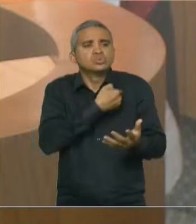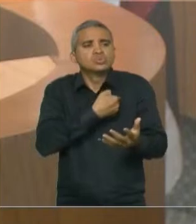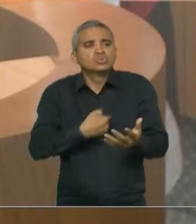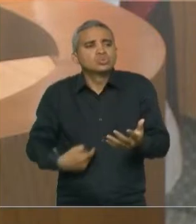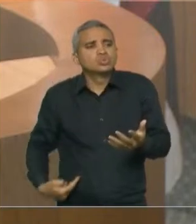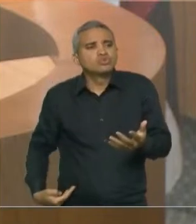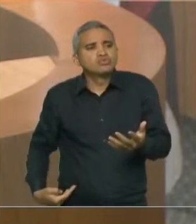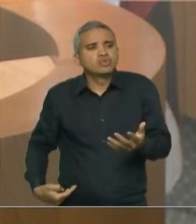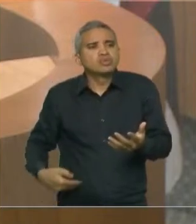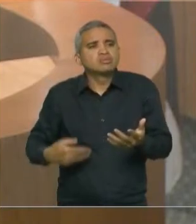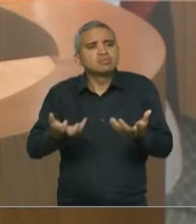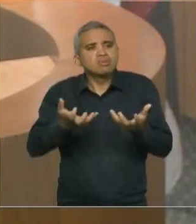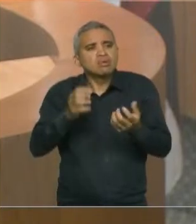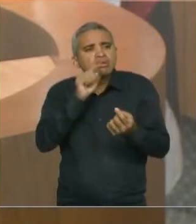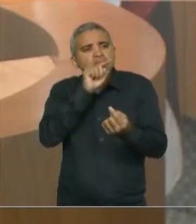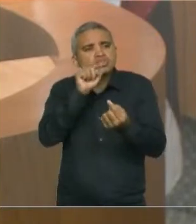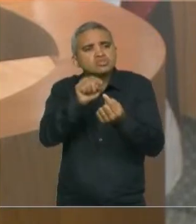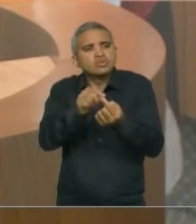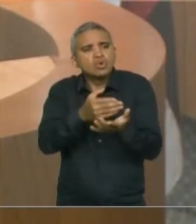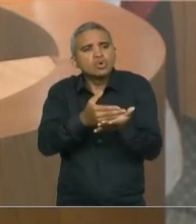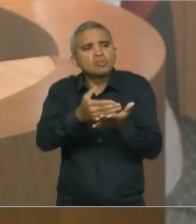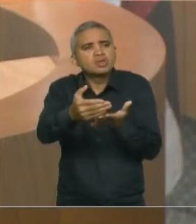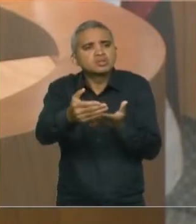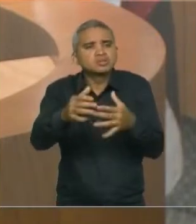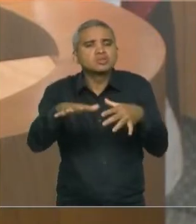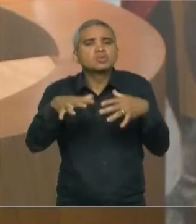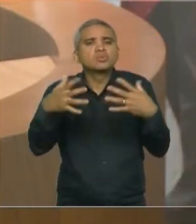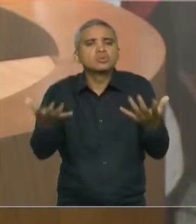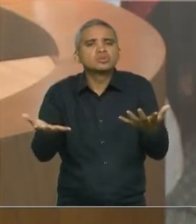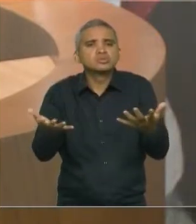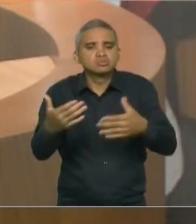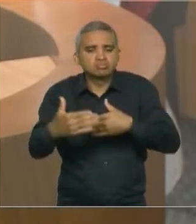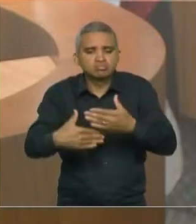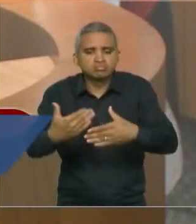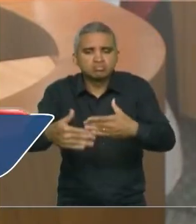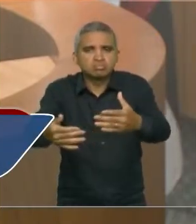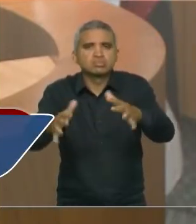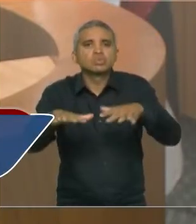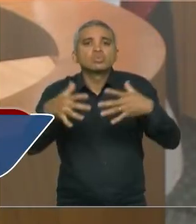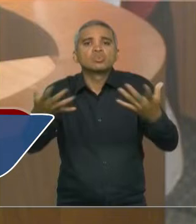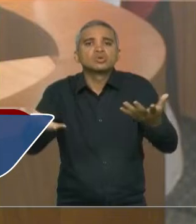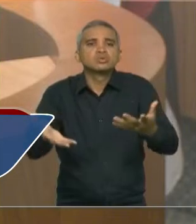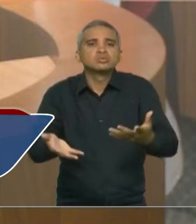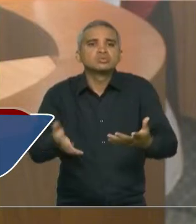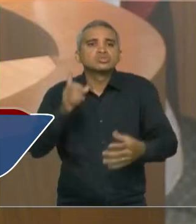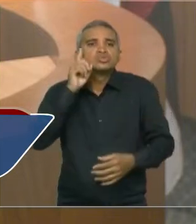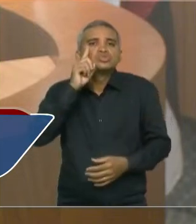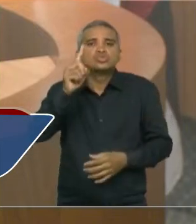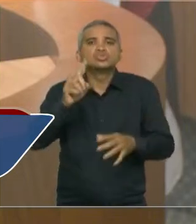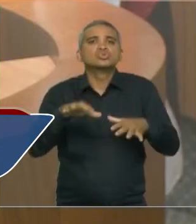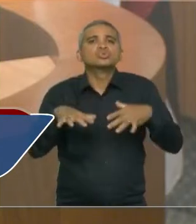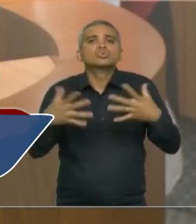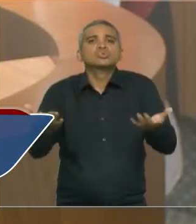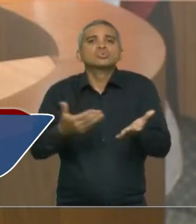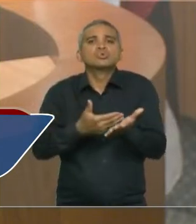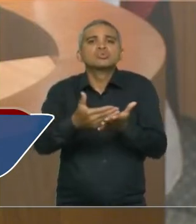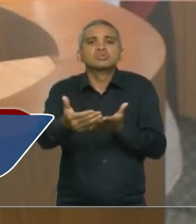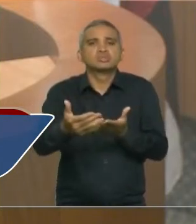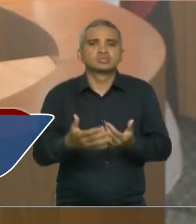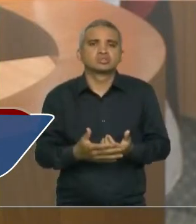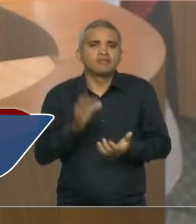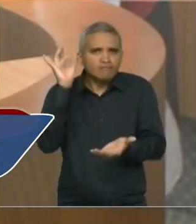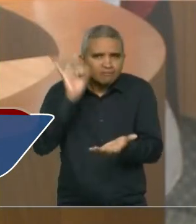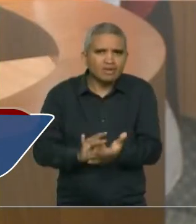estamos querendo realmente iniciar esse processo, de começarmos a trabalhar efetivamente